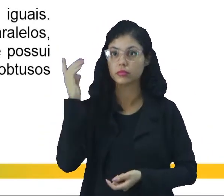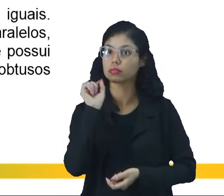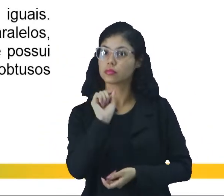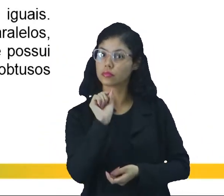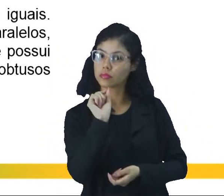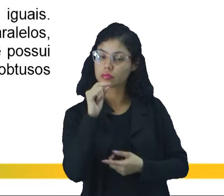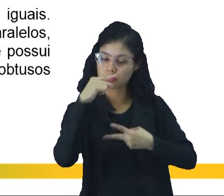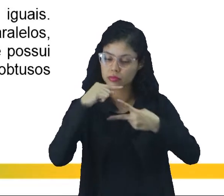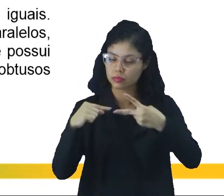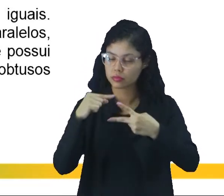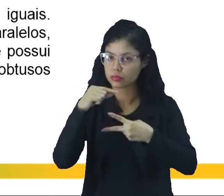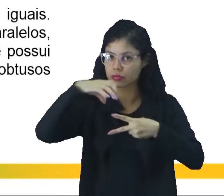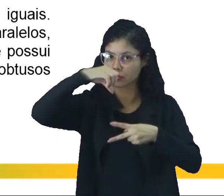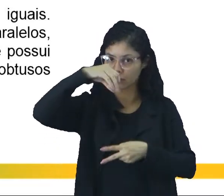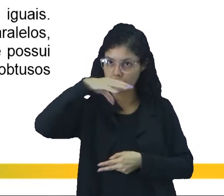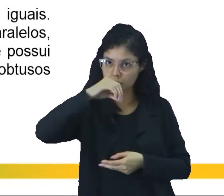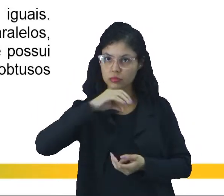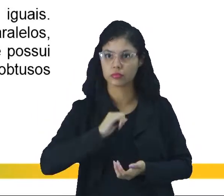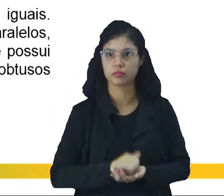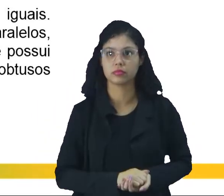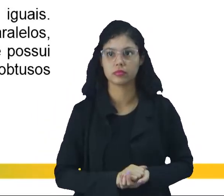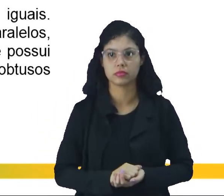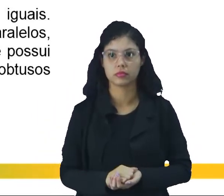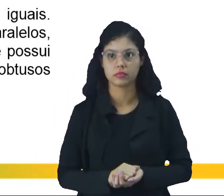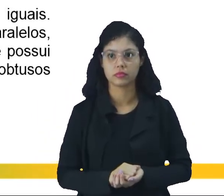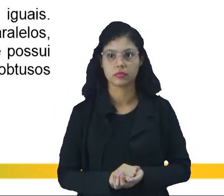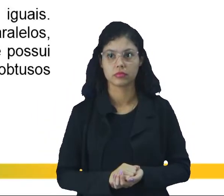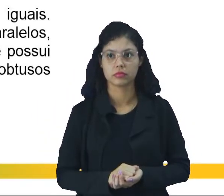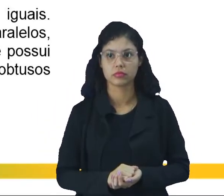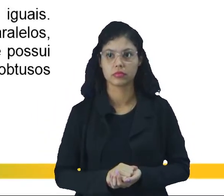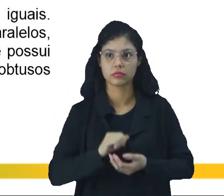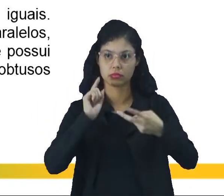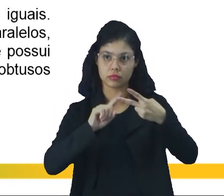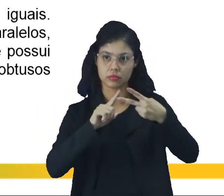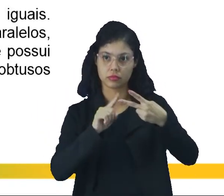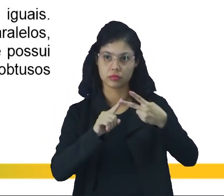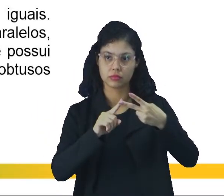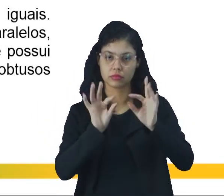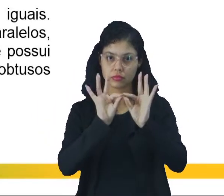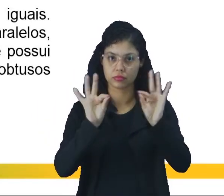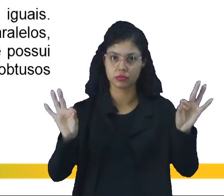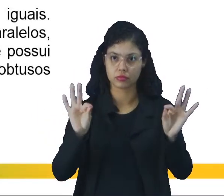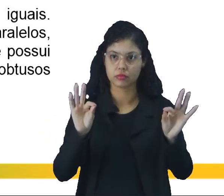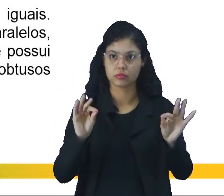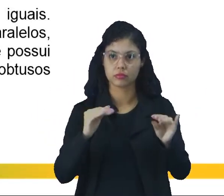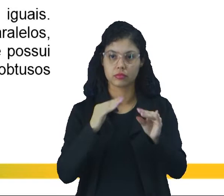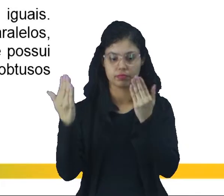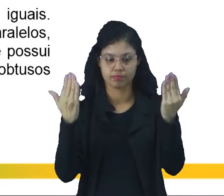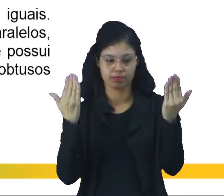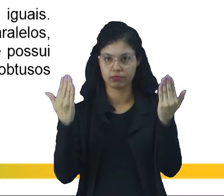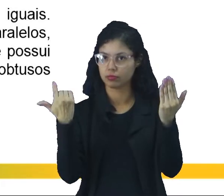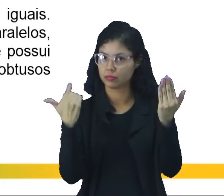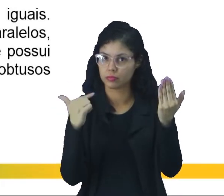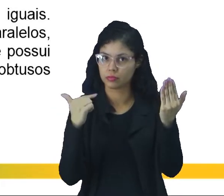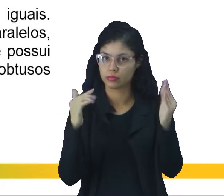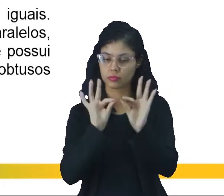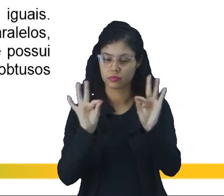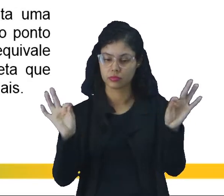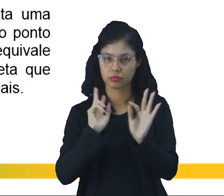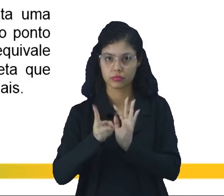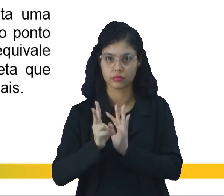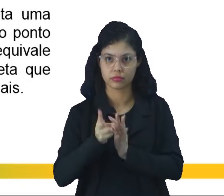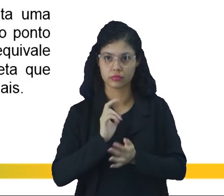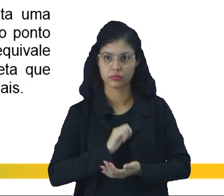retângulo, apresenta 2 ângulos de 90 graus. Isósceles, tá? Trapézio simétrico, lados não paralelos e possui a mesma